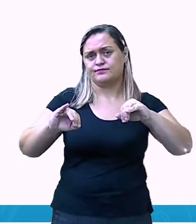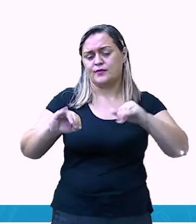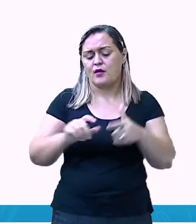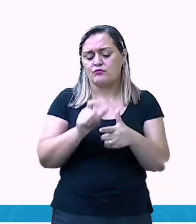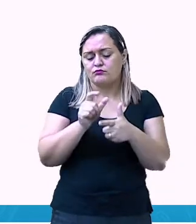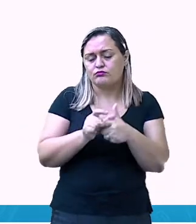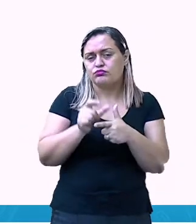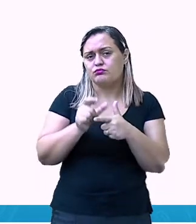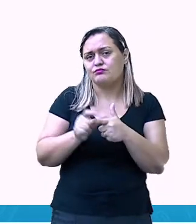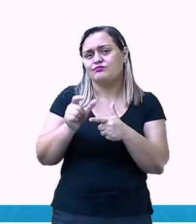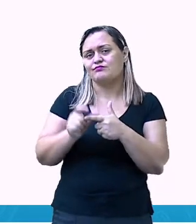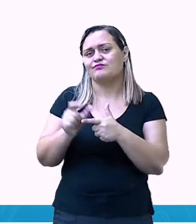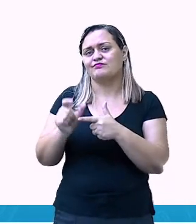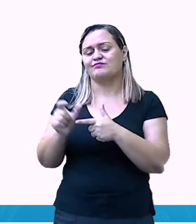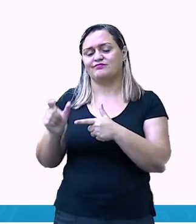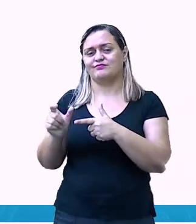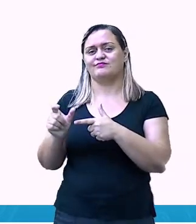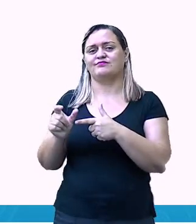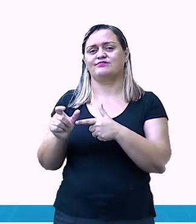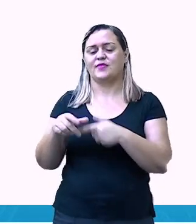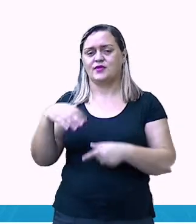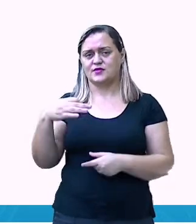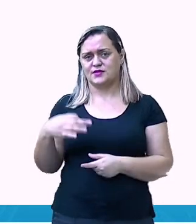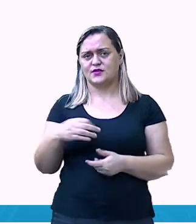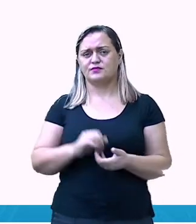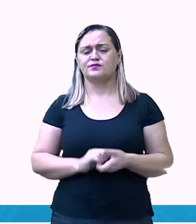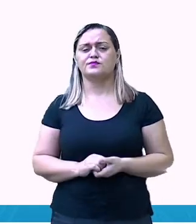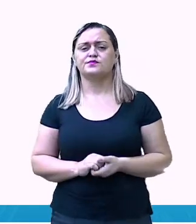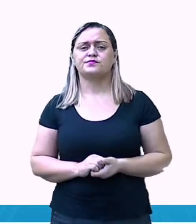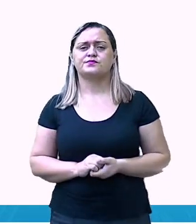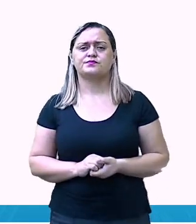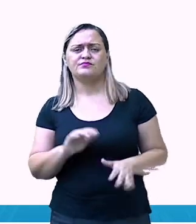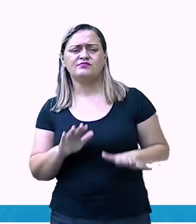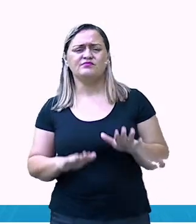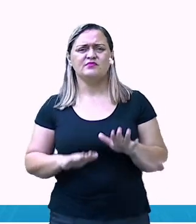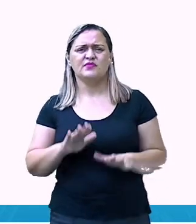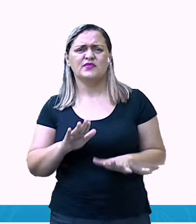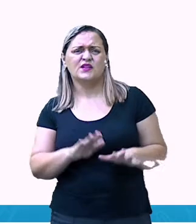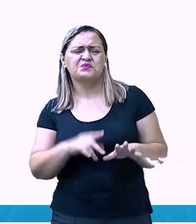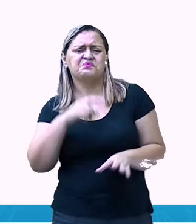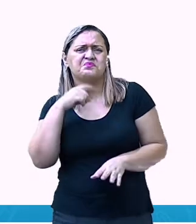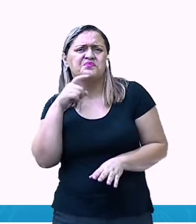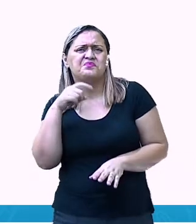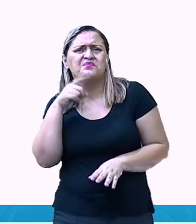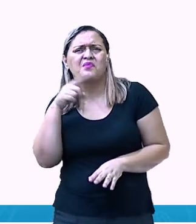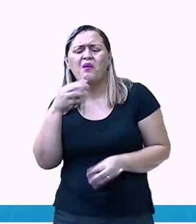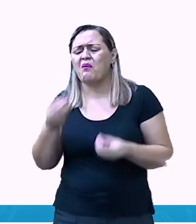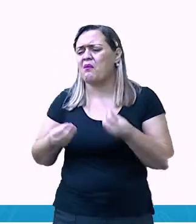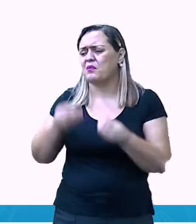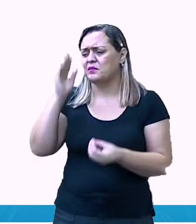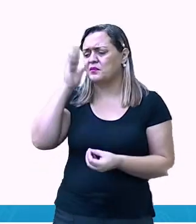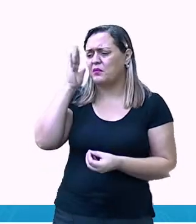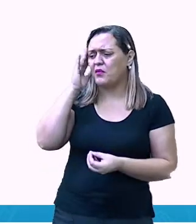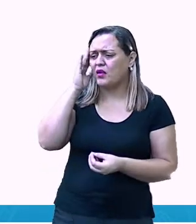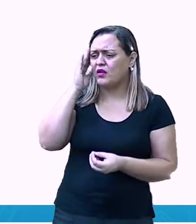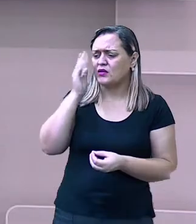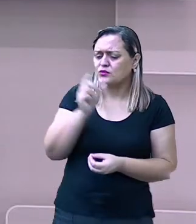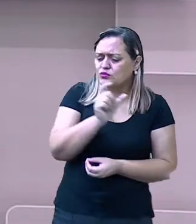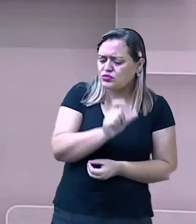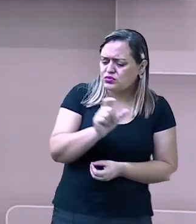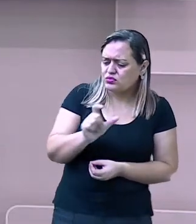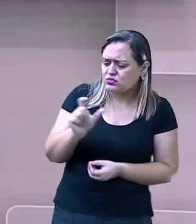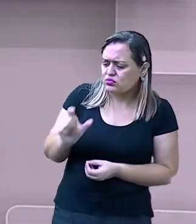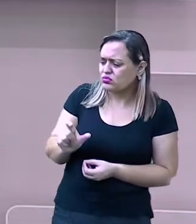vezes ainda fica um pouco em dúvida. Como que eu encontro a sílaba? Como que eu vou saber se essa sílaba está correta? É